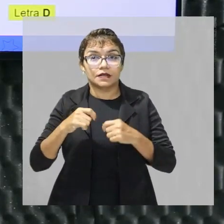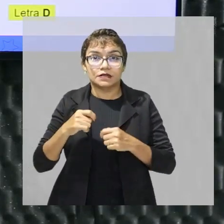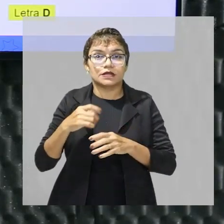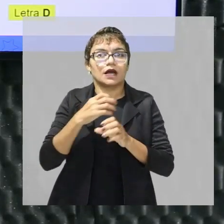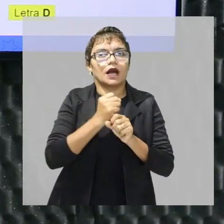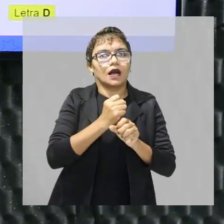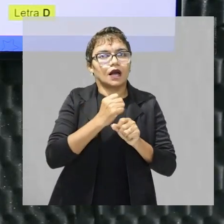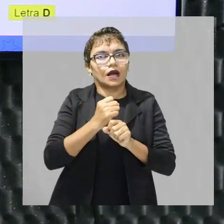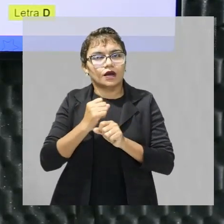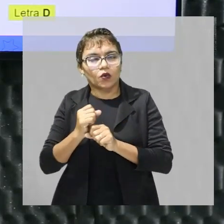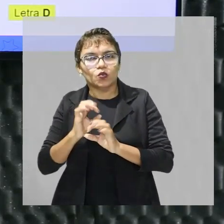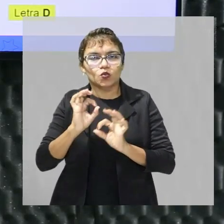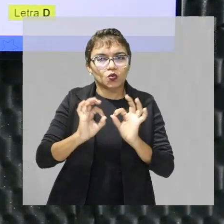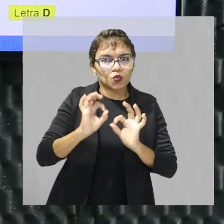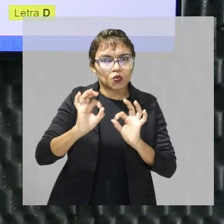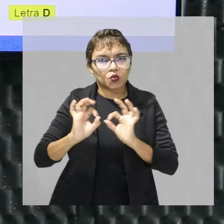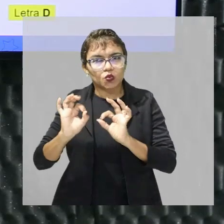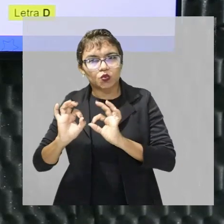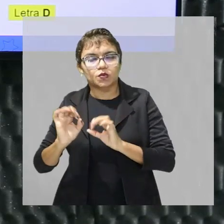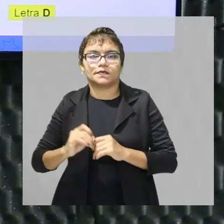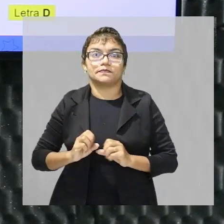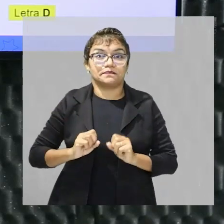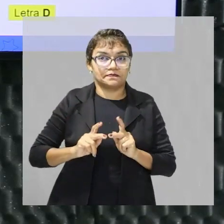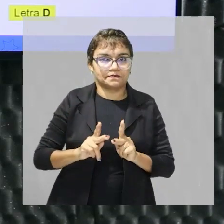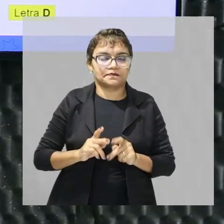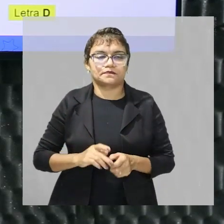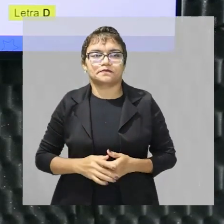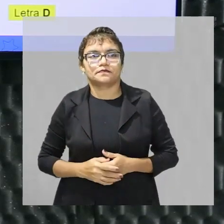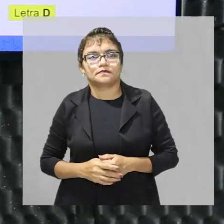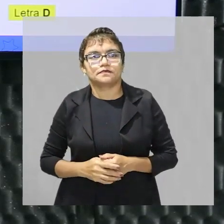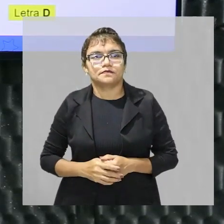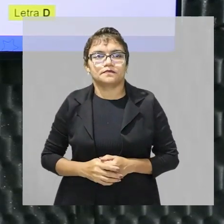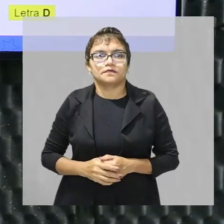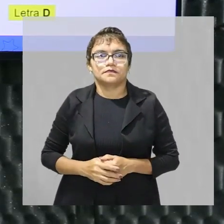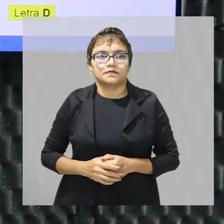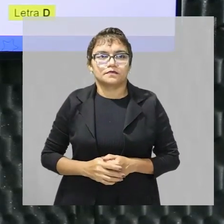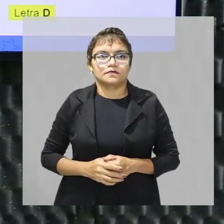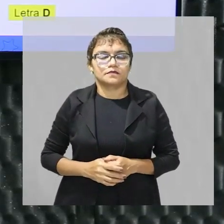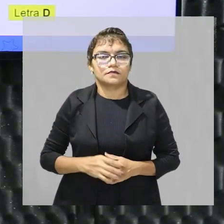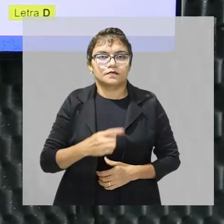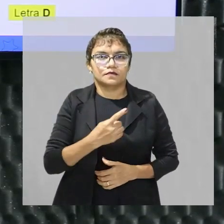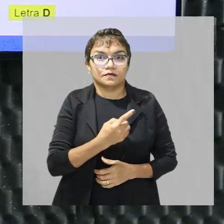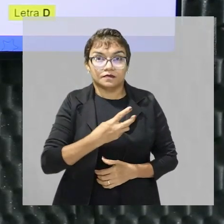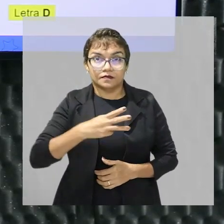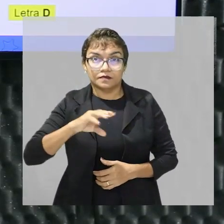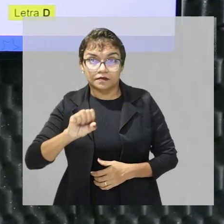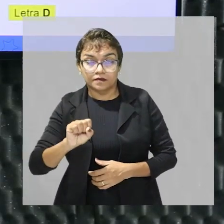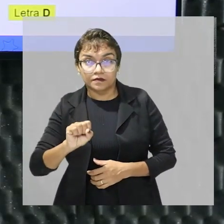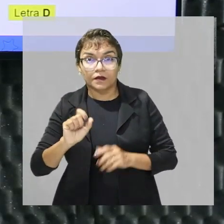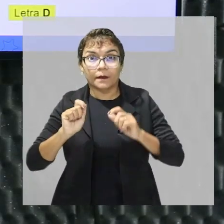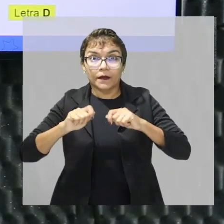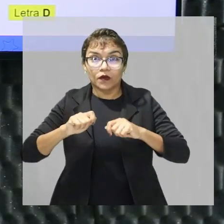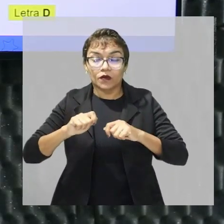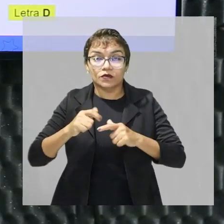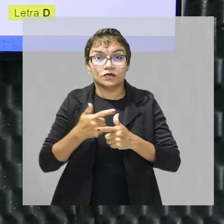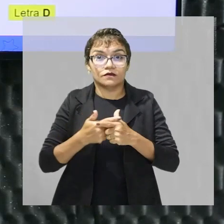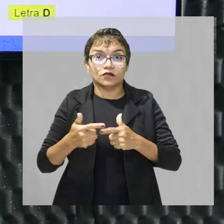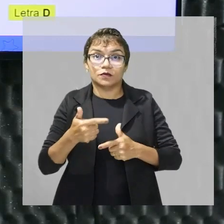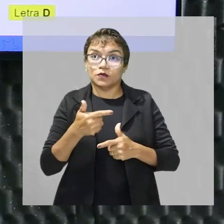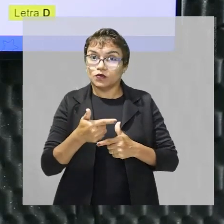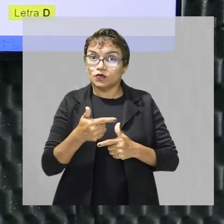cálculo manual. Beleza, turminha? Então, olha só, 138 eu posso dividir por 2, que vai